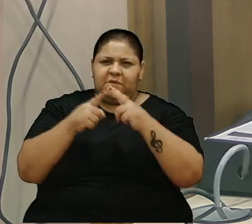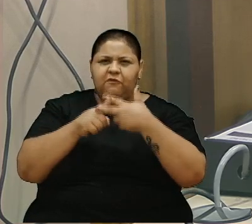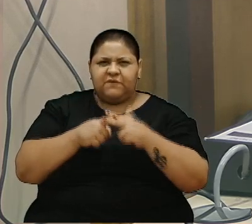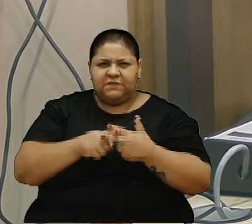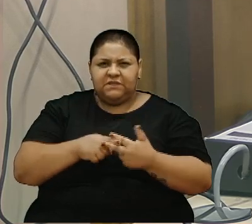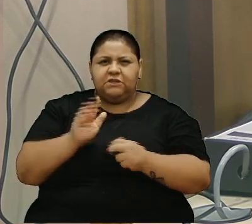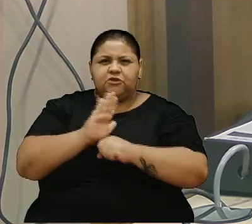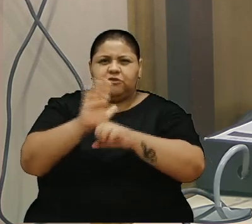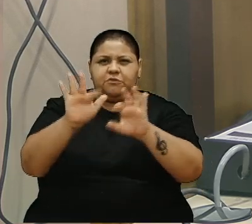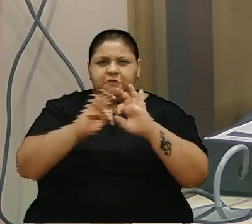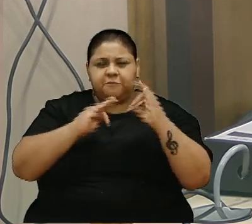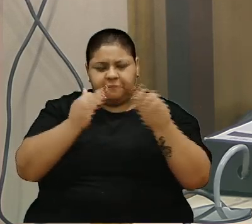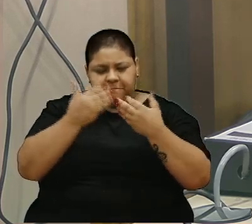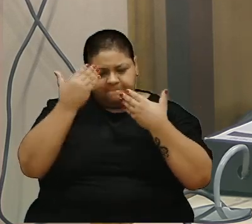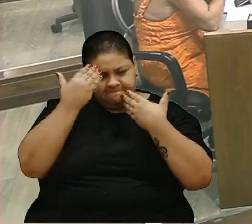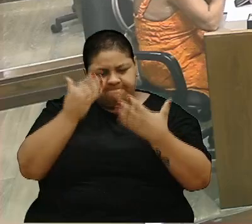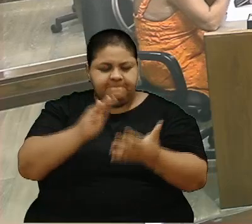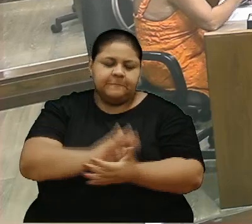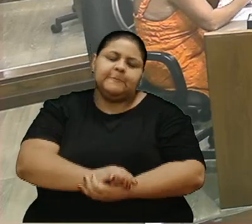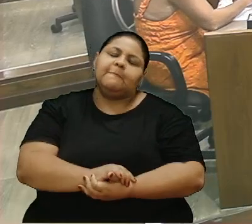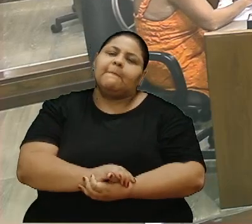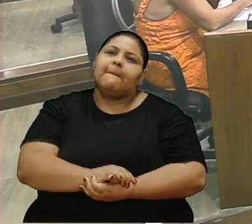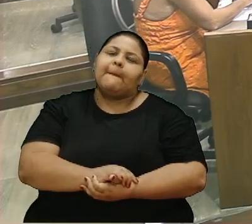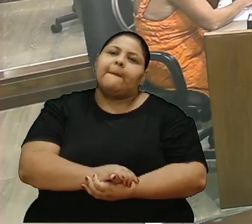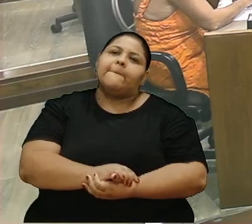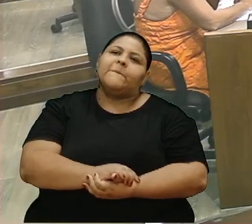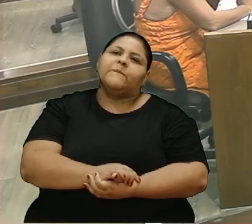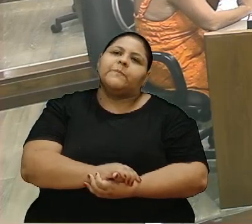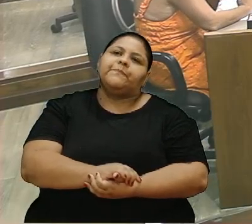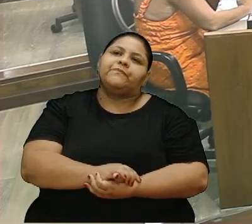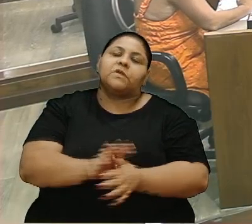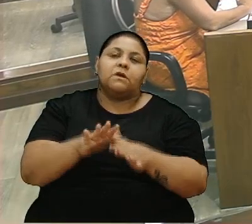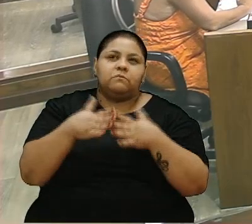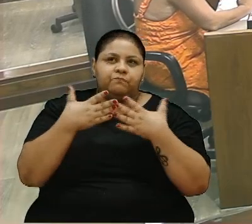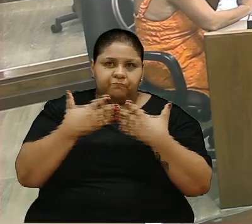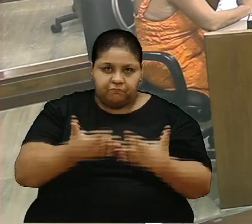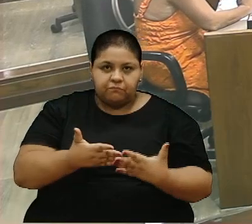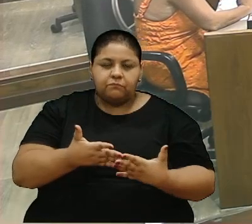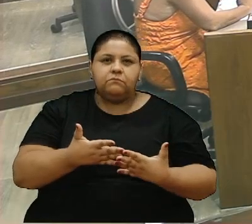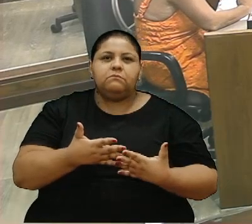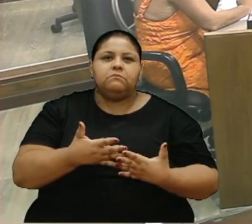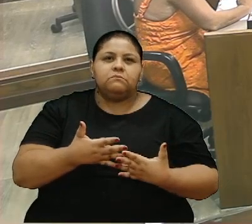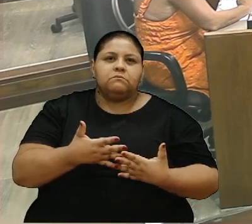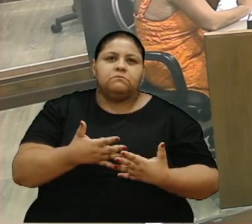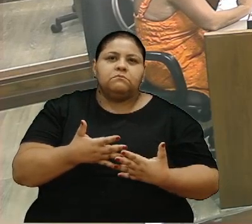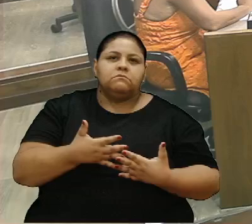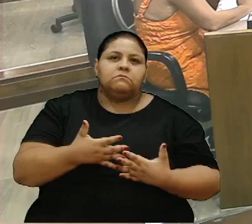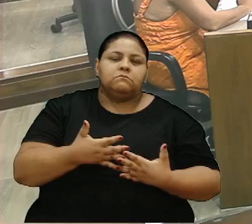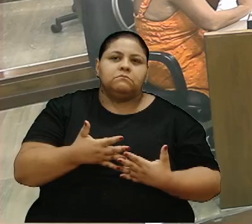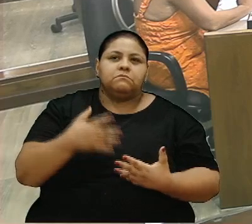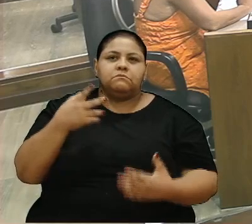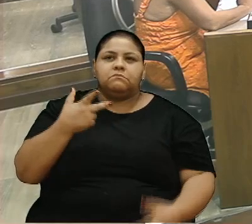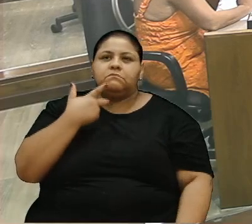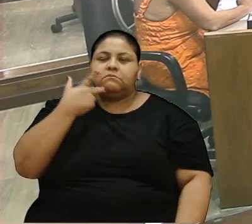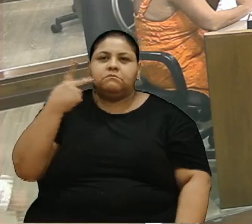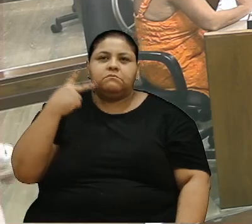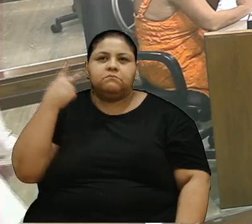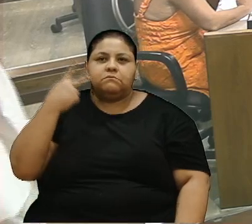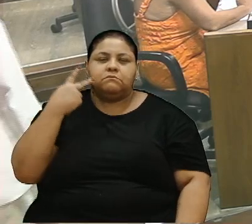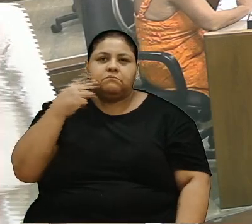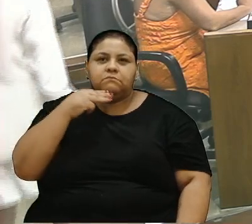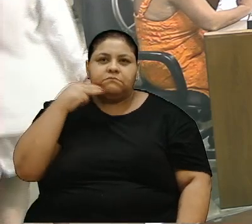famílias. Obrigado, vereadora Daiane. Obrigado, vereador Pedro. Então, dizer para o vereador Bortola